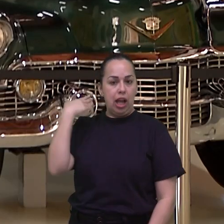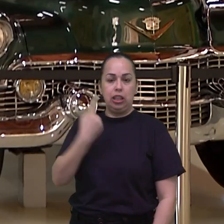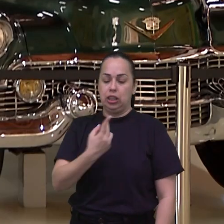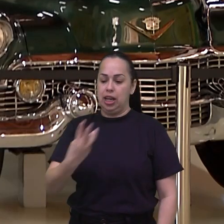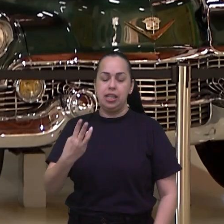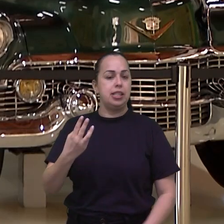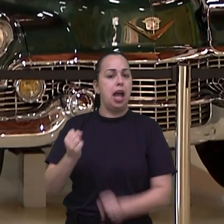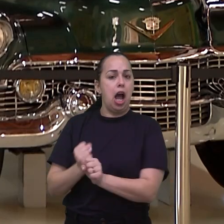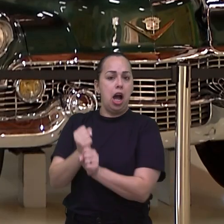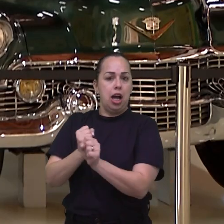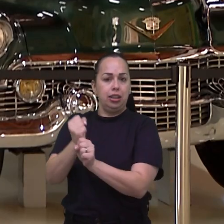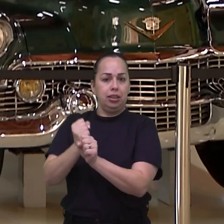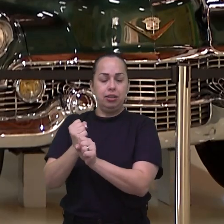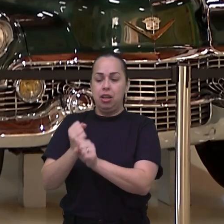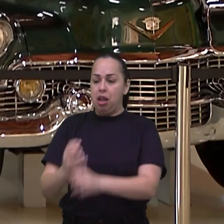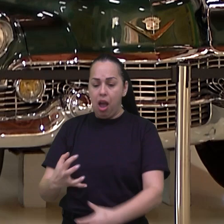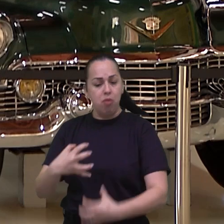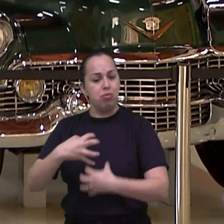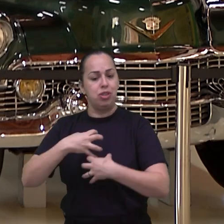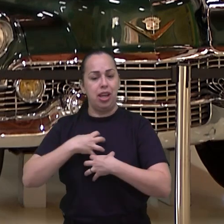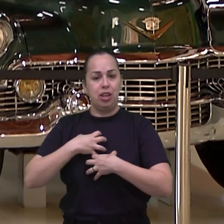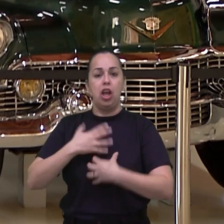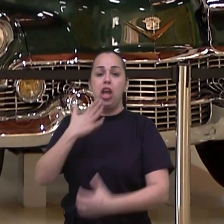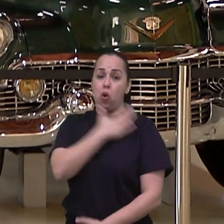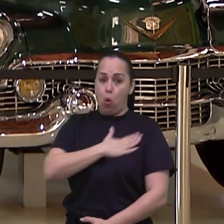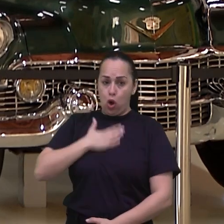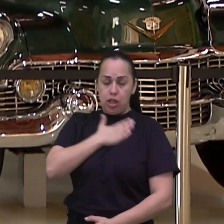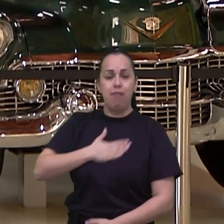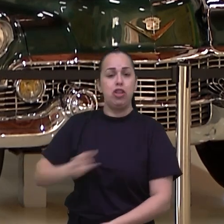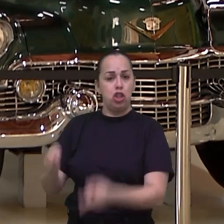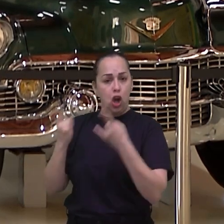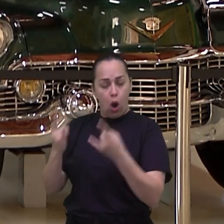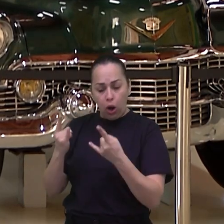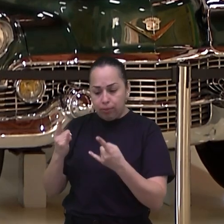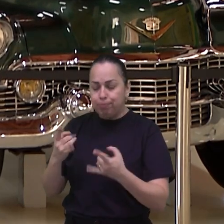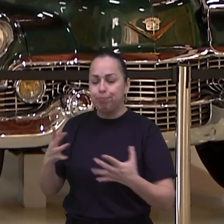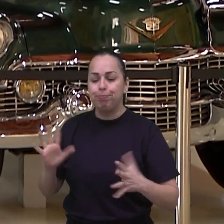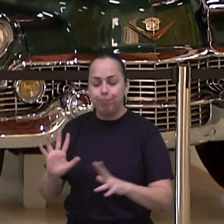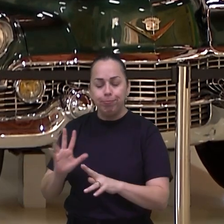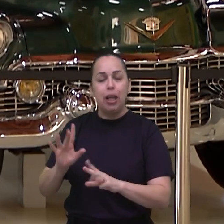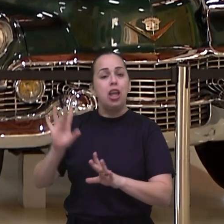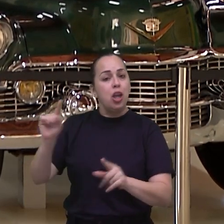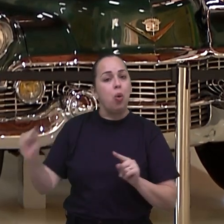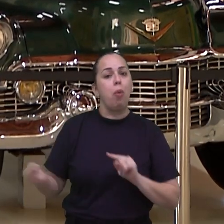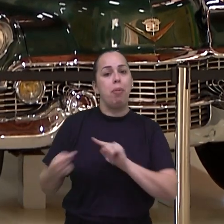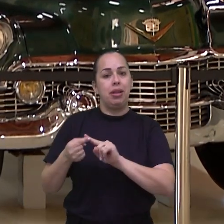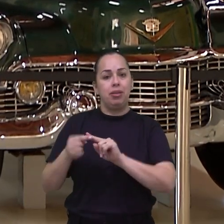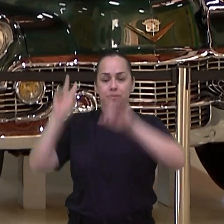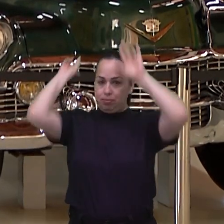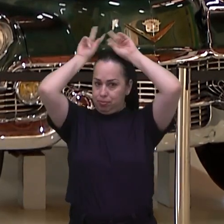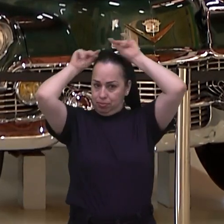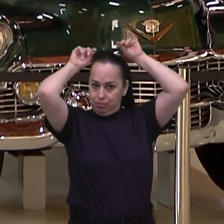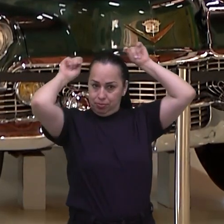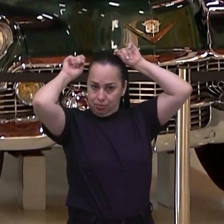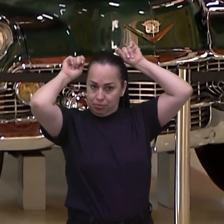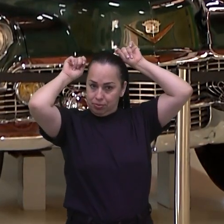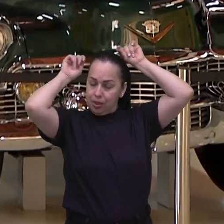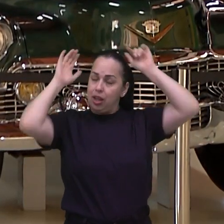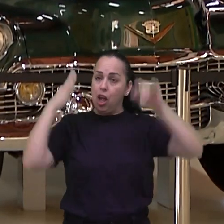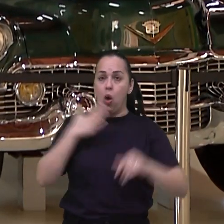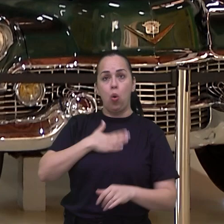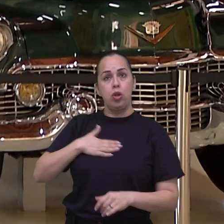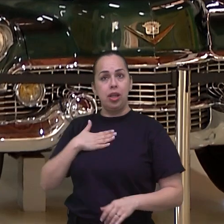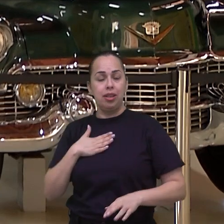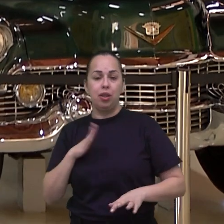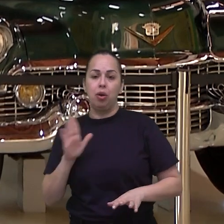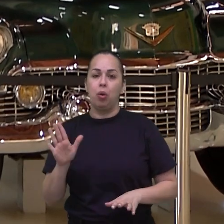ideia de ser PNAP surgiu do estilo, da vertente do rock and roll, que eu já era roqueira, né? E eu me descobri assim. E a PNAP, ela